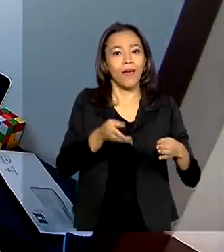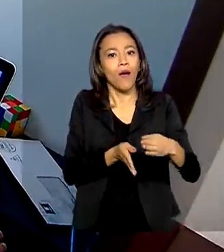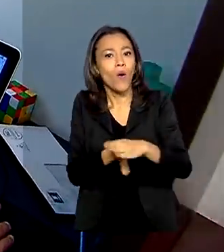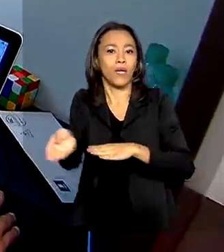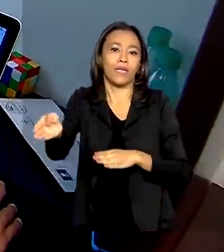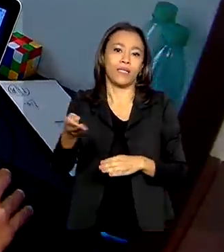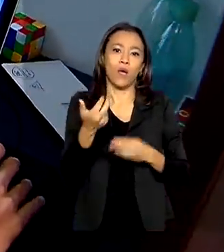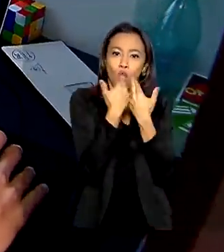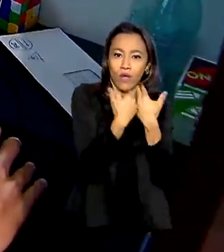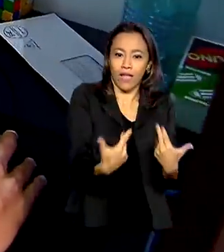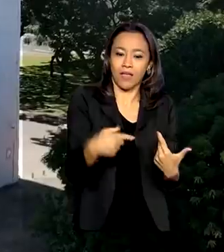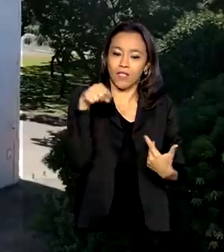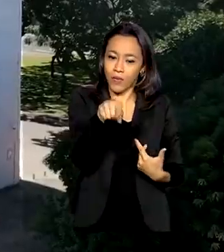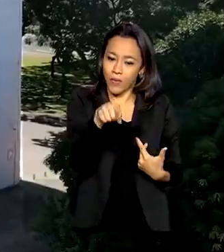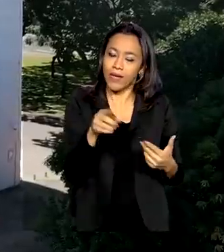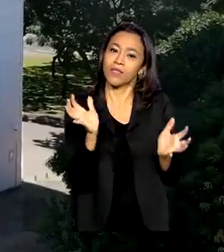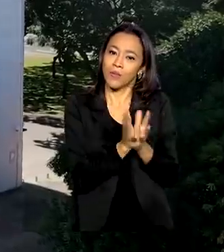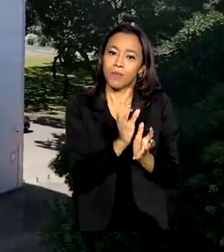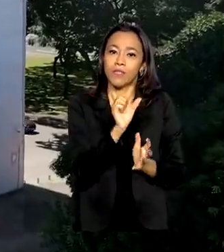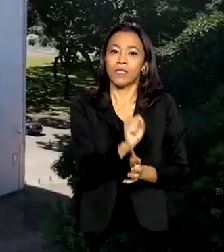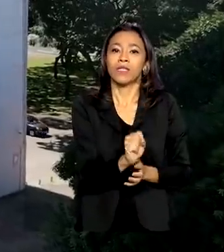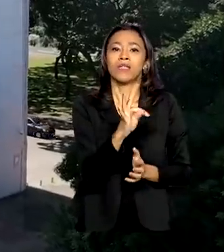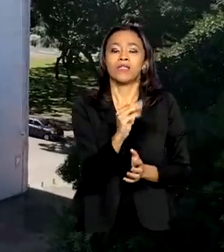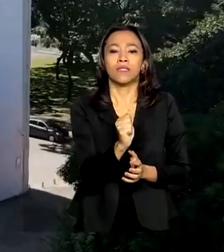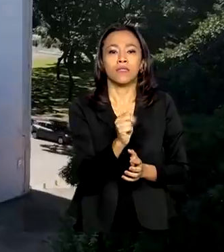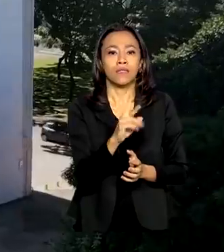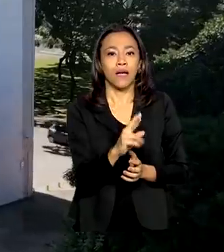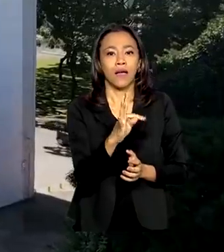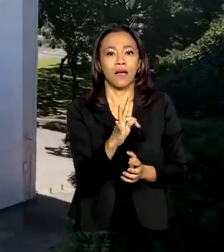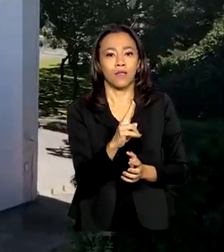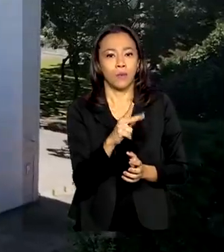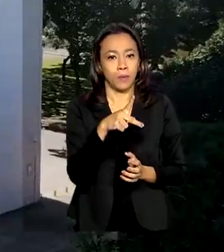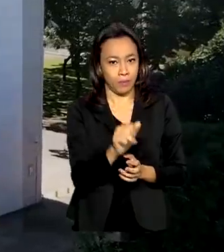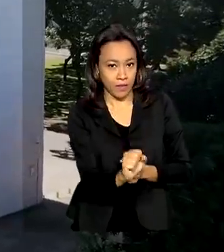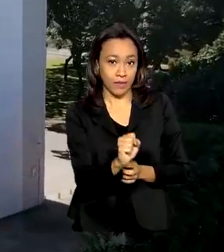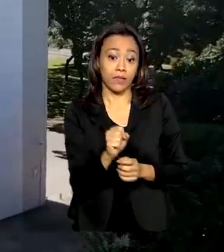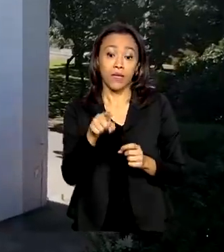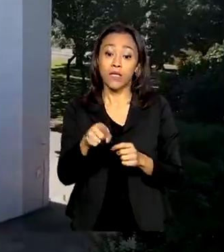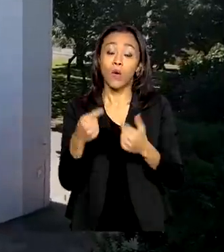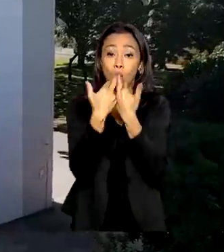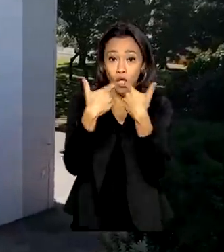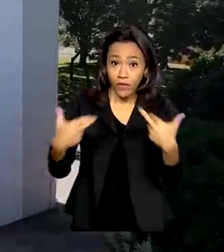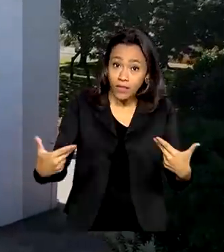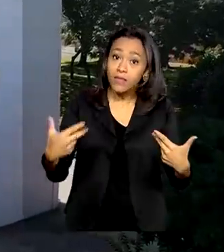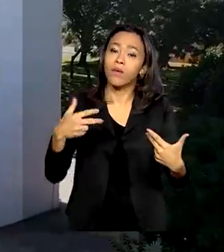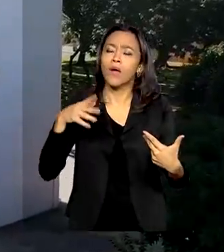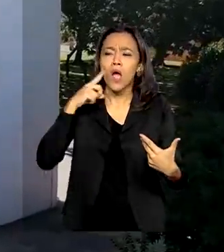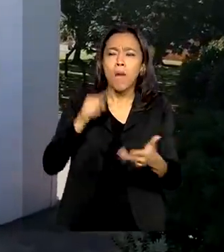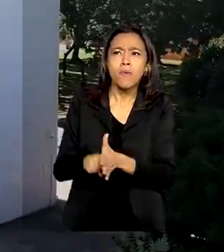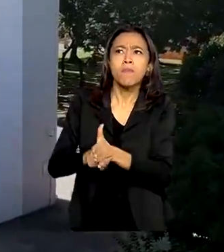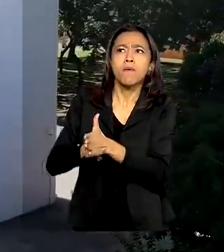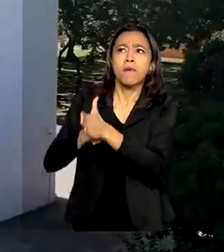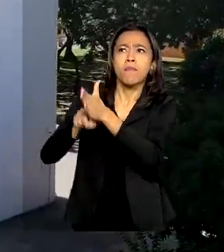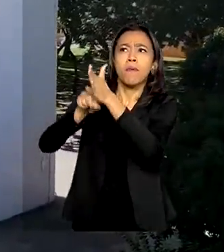com a ajuda das startups. O Ministério da Economia, por meio do Inovativa Brasil, fez um mapeamento das